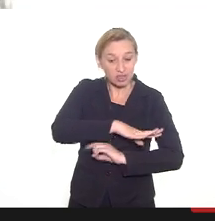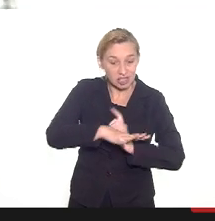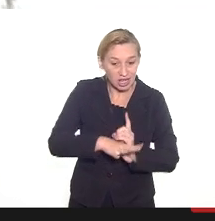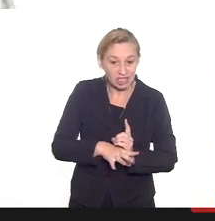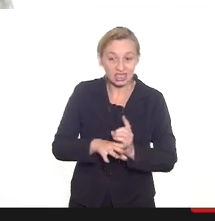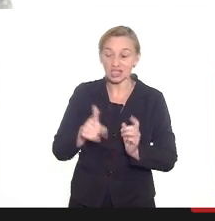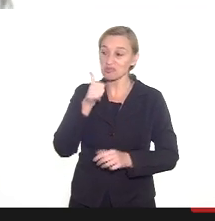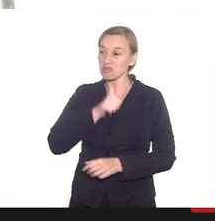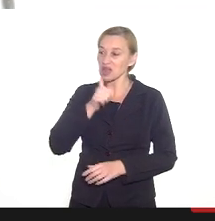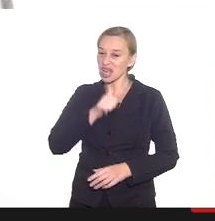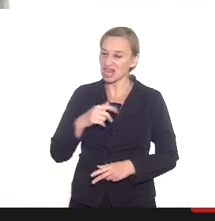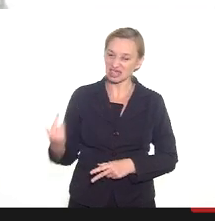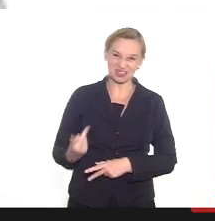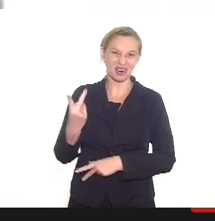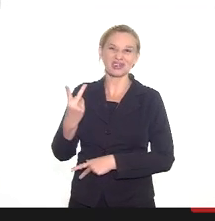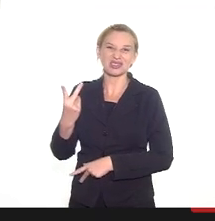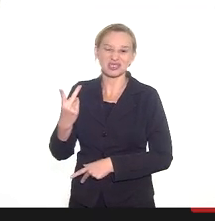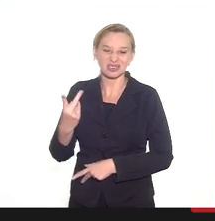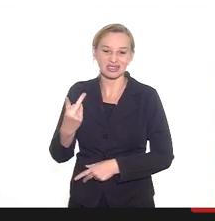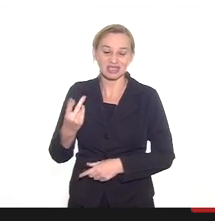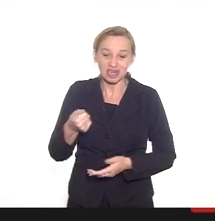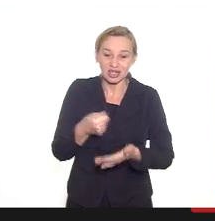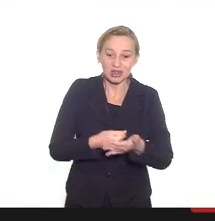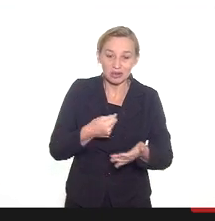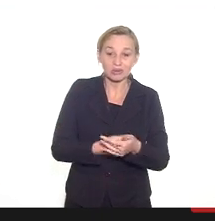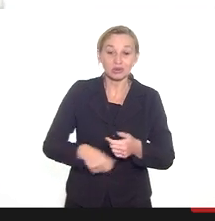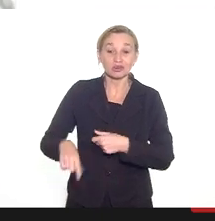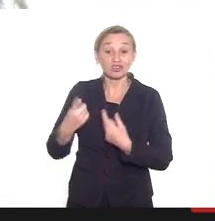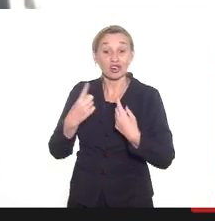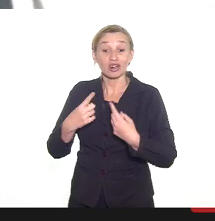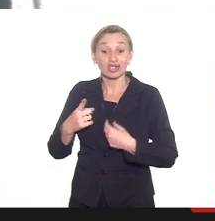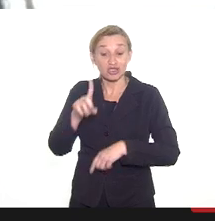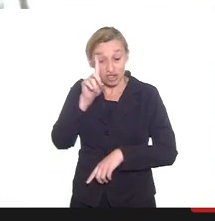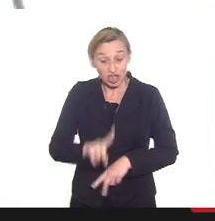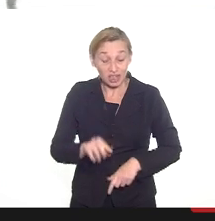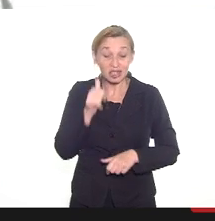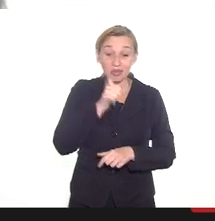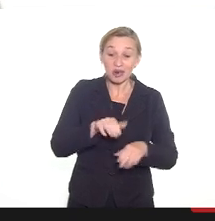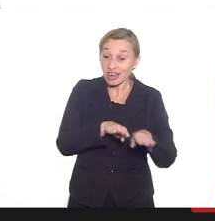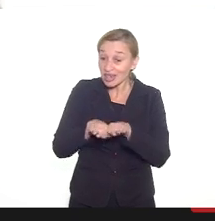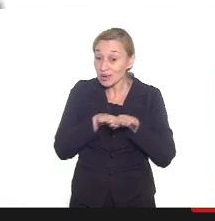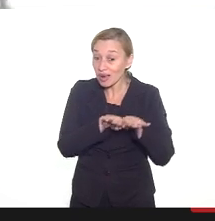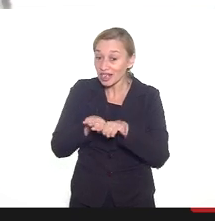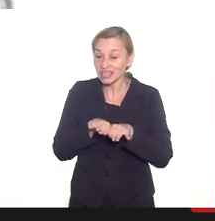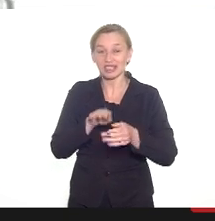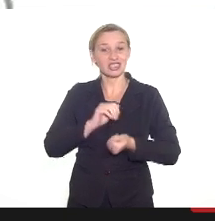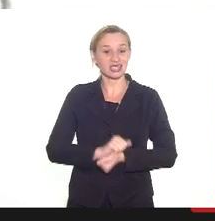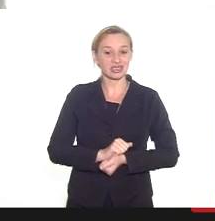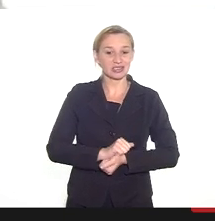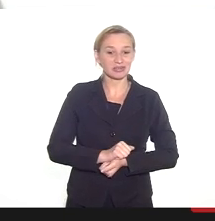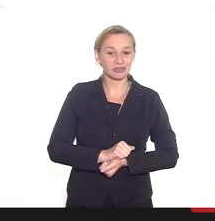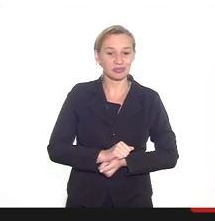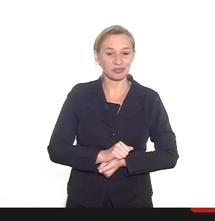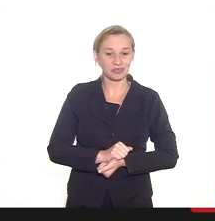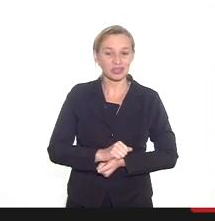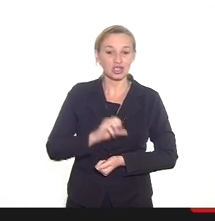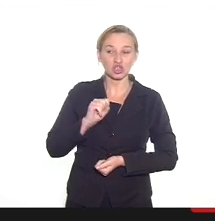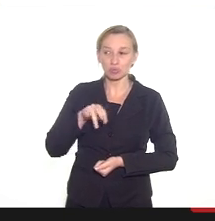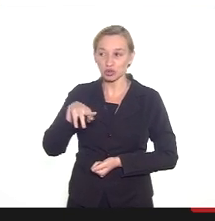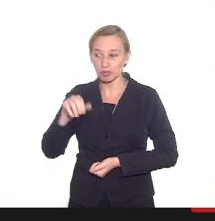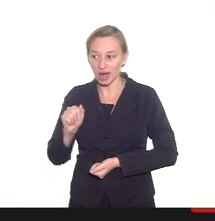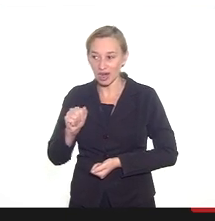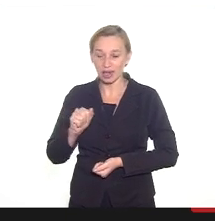mulheres valorosas que militam a favor dos direitos das mulheres. Digo aí a Marisa Chaves, a querida Schuma